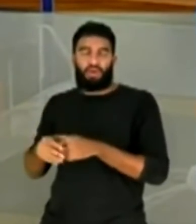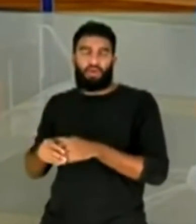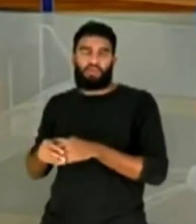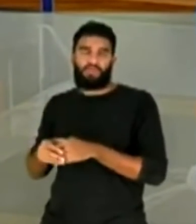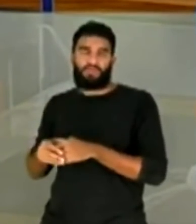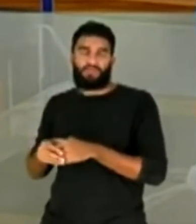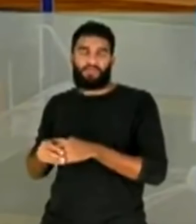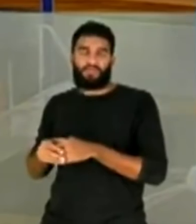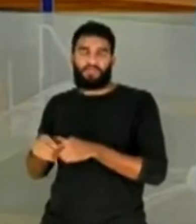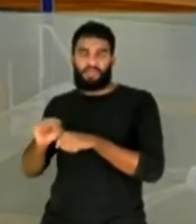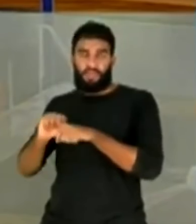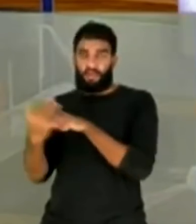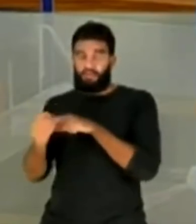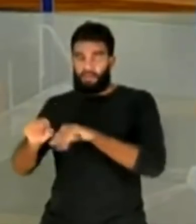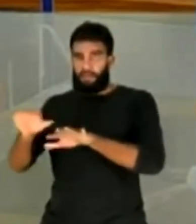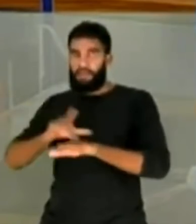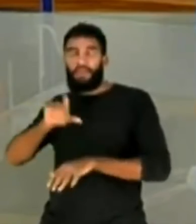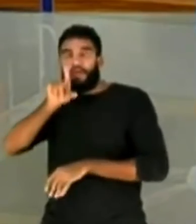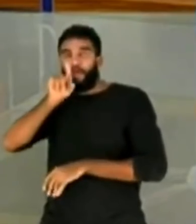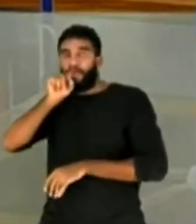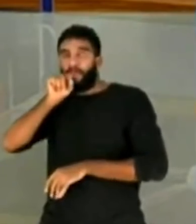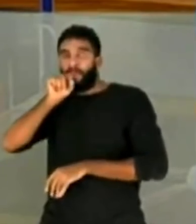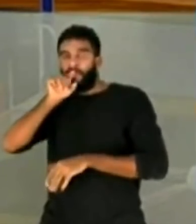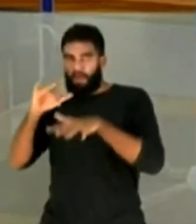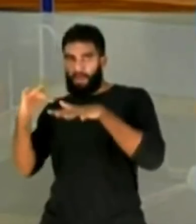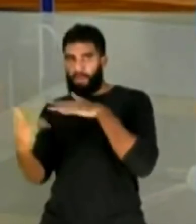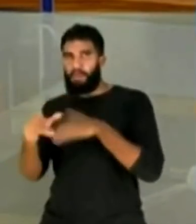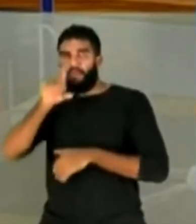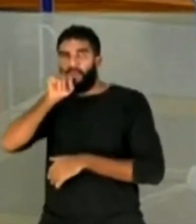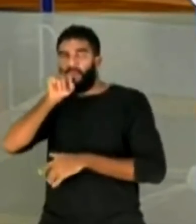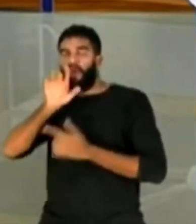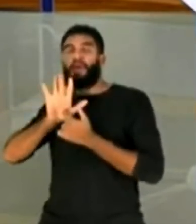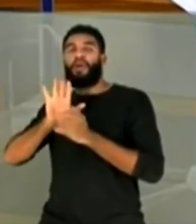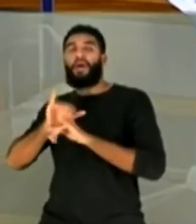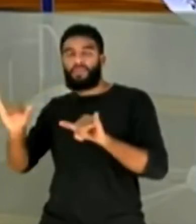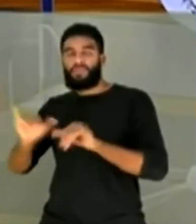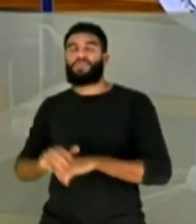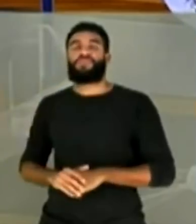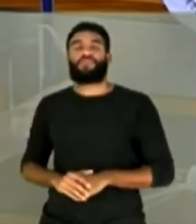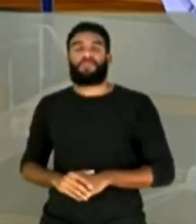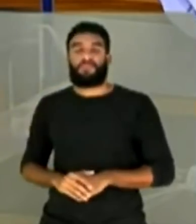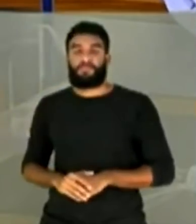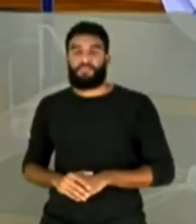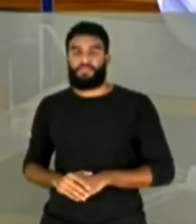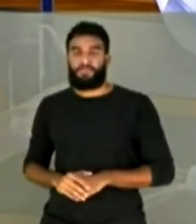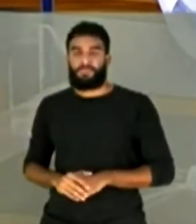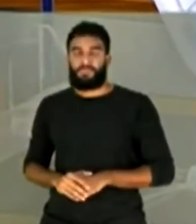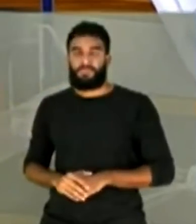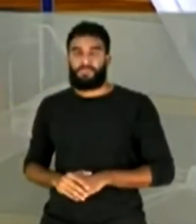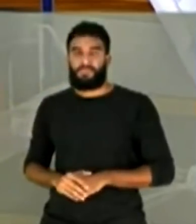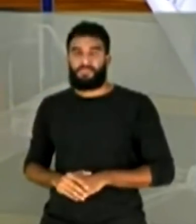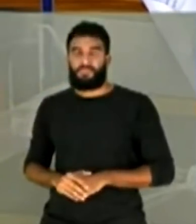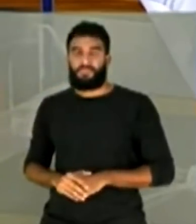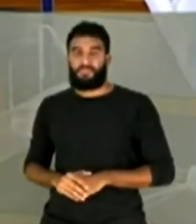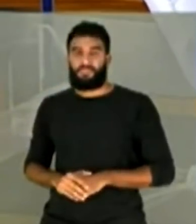das postagens aqui no Twitter, o All Angels Brasil diz, All Angels Brasil diz